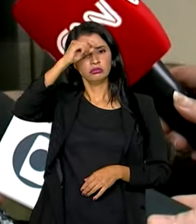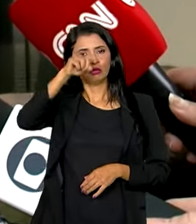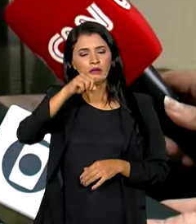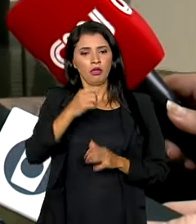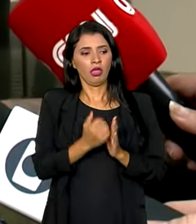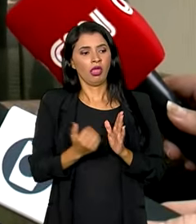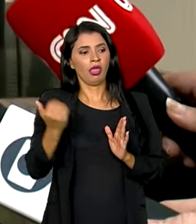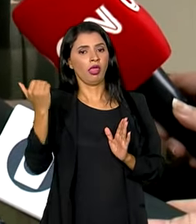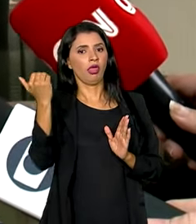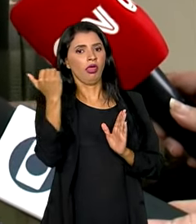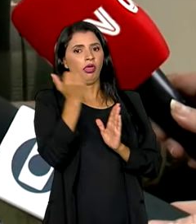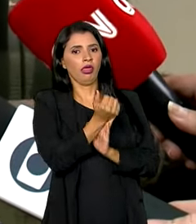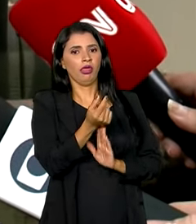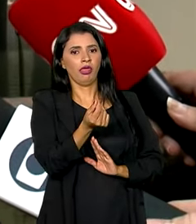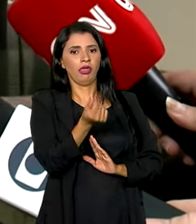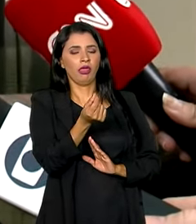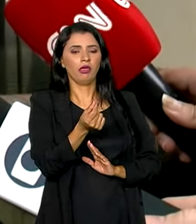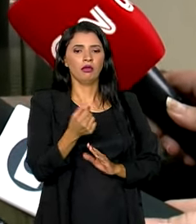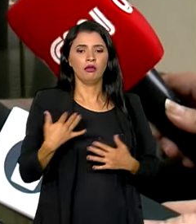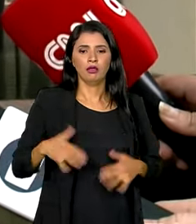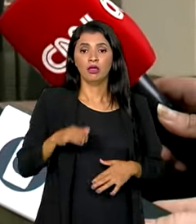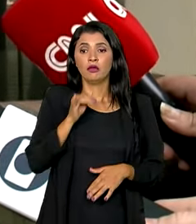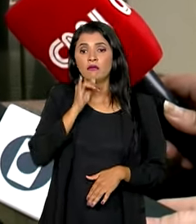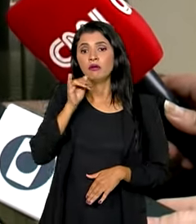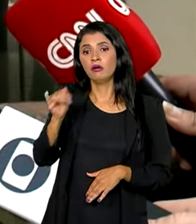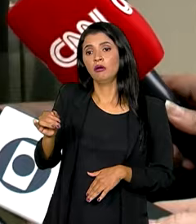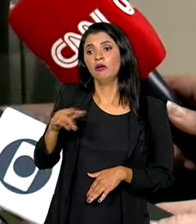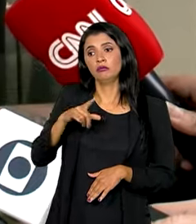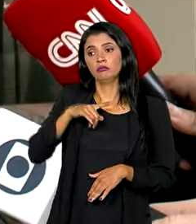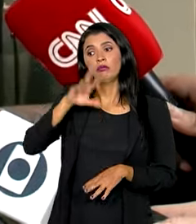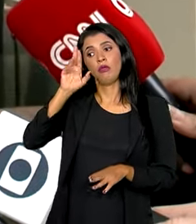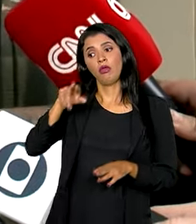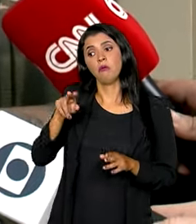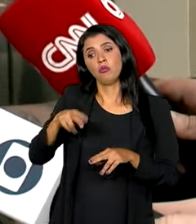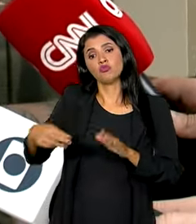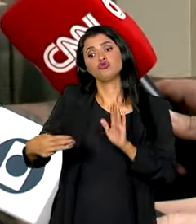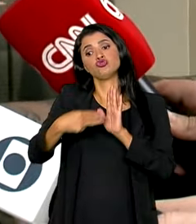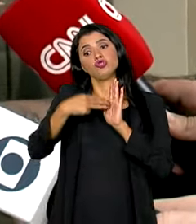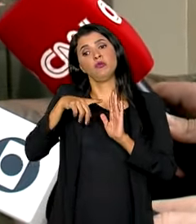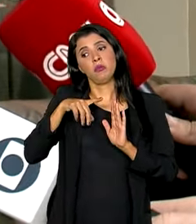aumente o preço, né, dizendo que tem razões para aumentar. Não tem razões para aumentar.